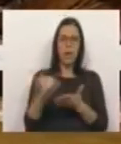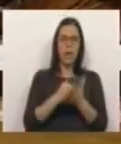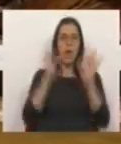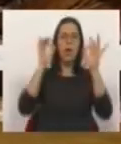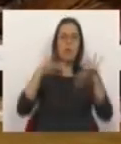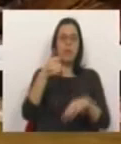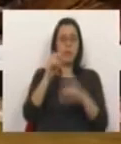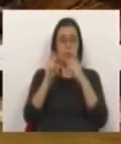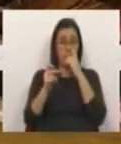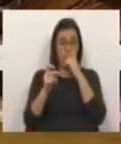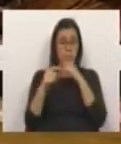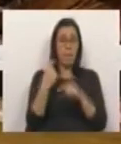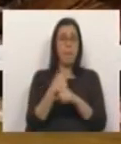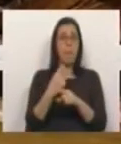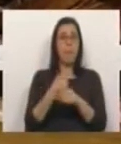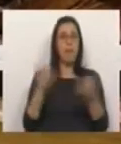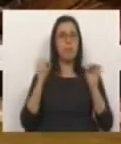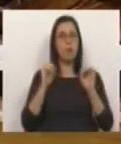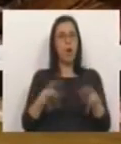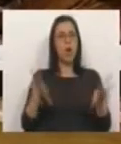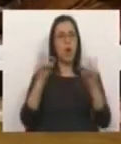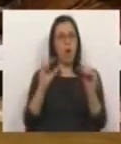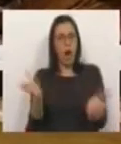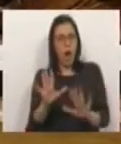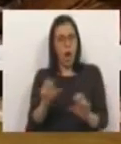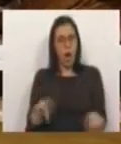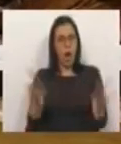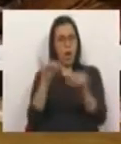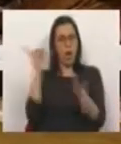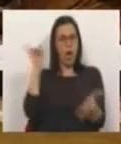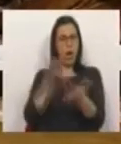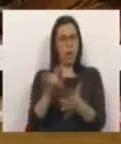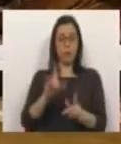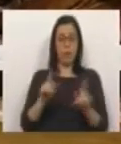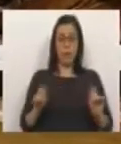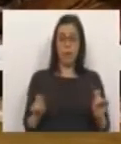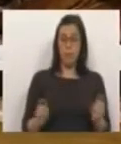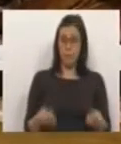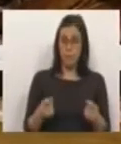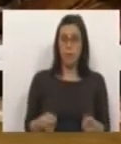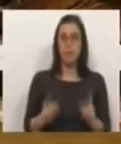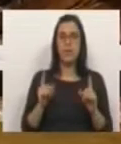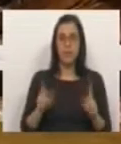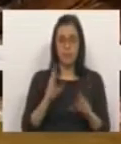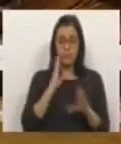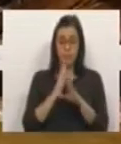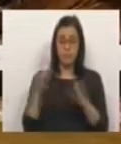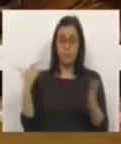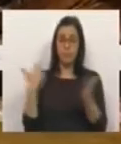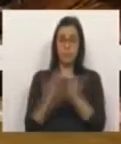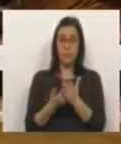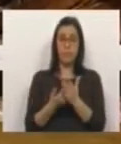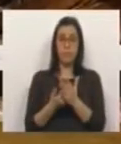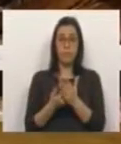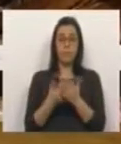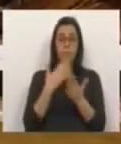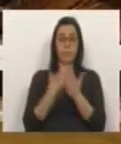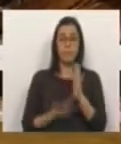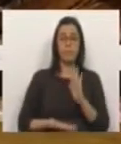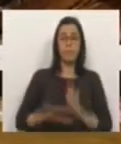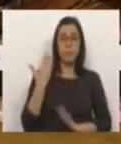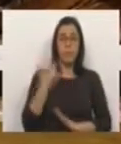desse período, ficar também sem o novo aeroporto de Lisboa. A pressão colocada nos últimos anos pelo